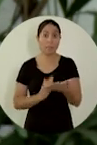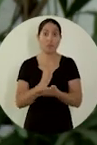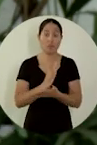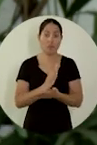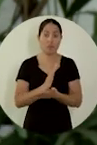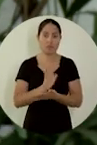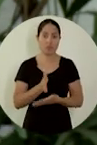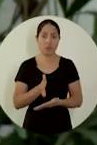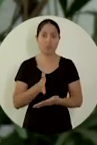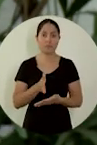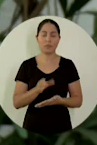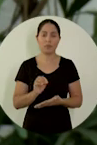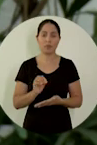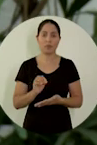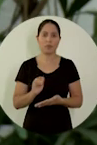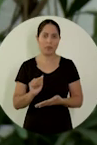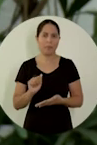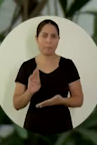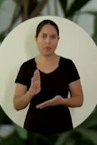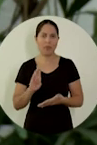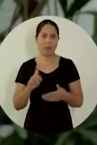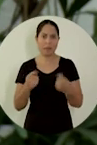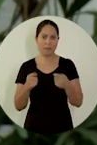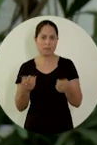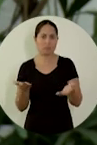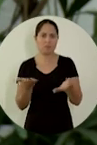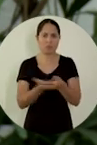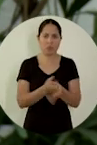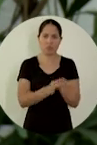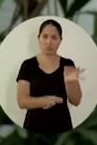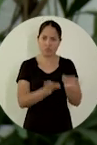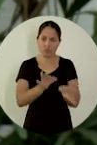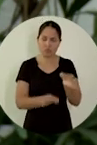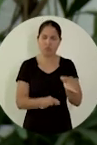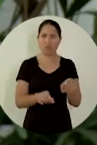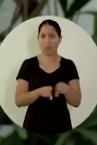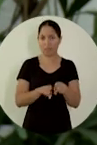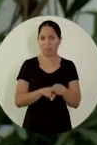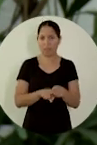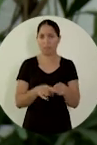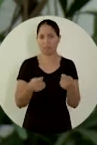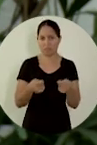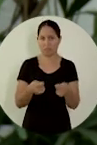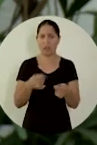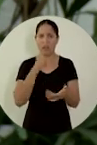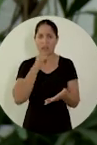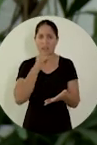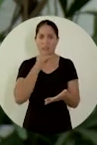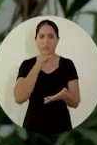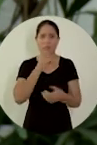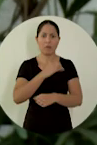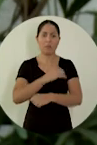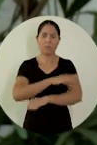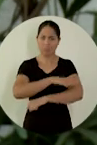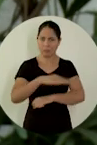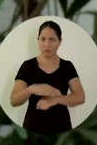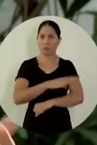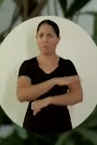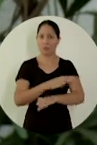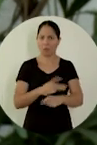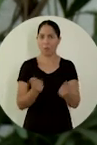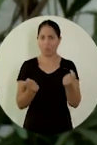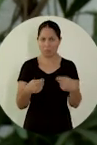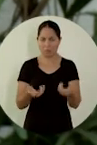conseguiu aprovar com que a OAB, caso seja necessário, entre na Justiça por medidas mais concretas por casos